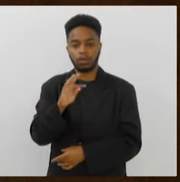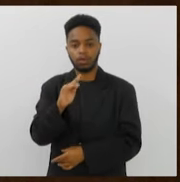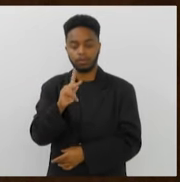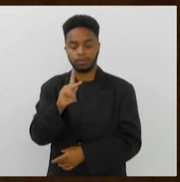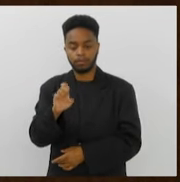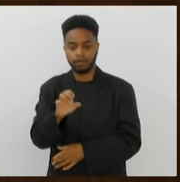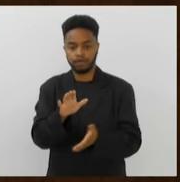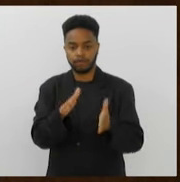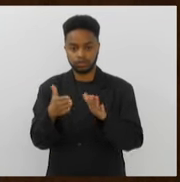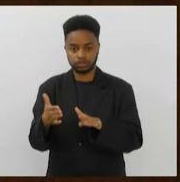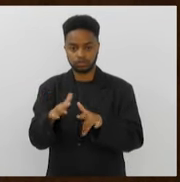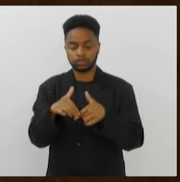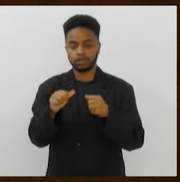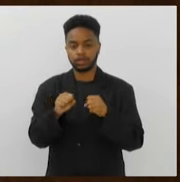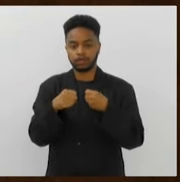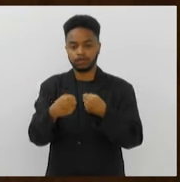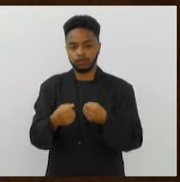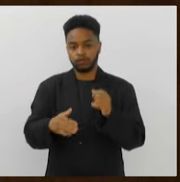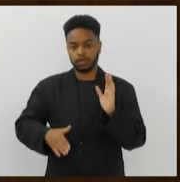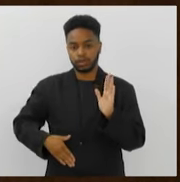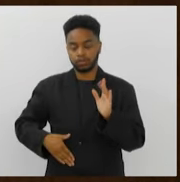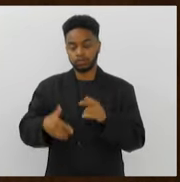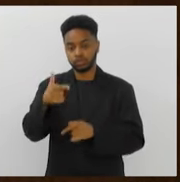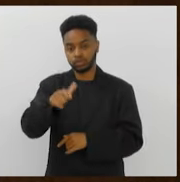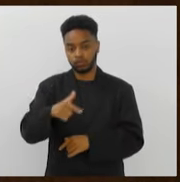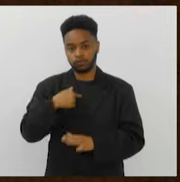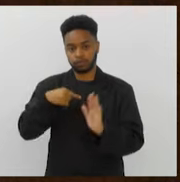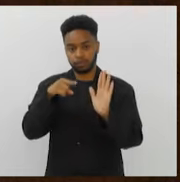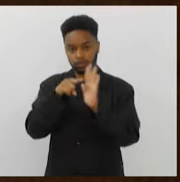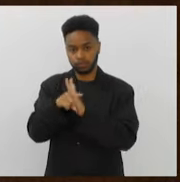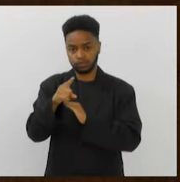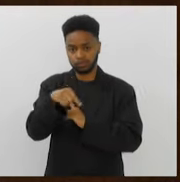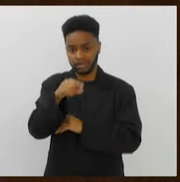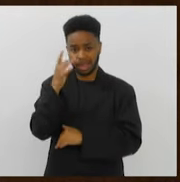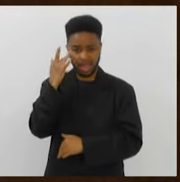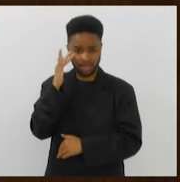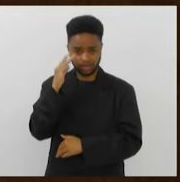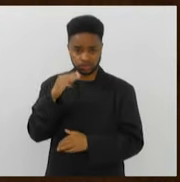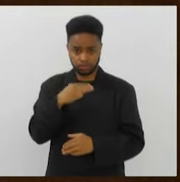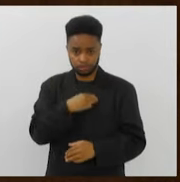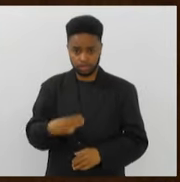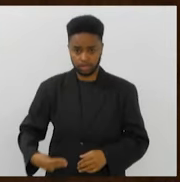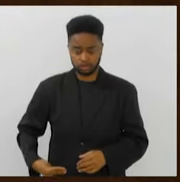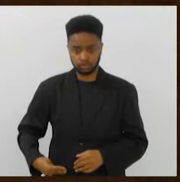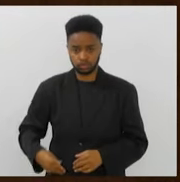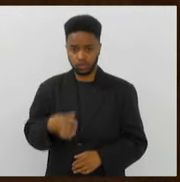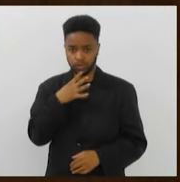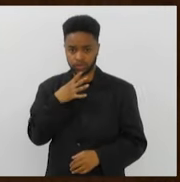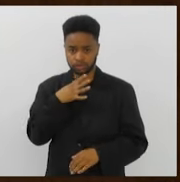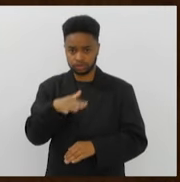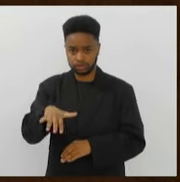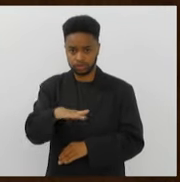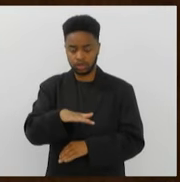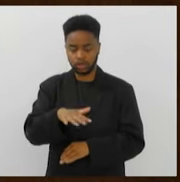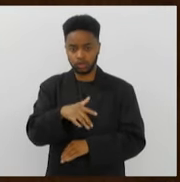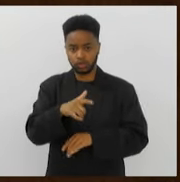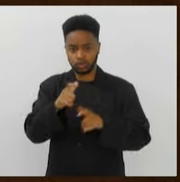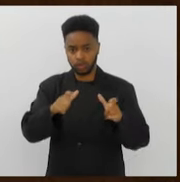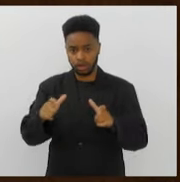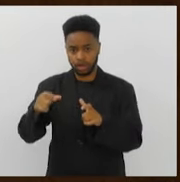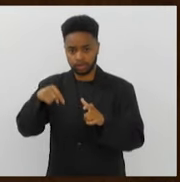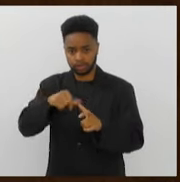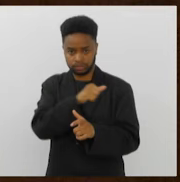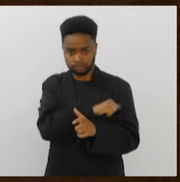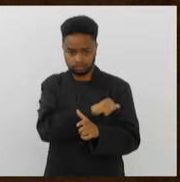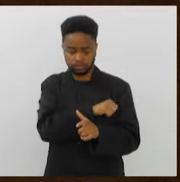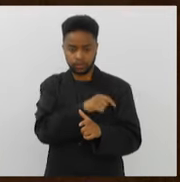defendendo o vagabundo. Mais uma vez eu pergunto, será que os ministros trafegam pelas vias do Rio de Janeiro? Será que trafega